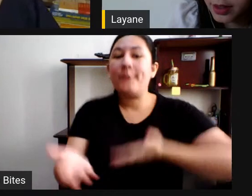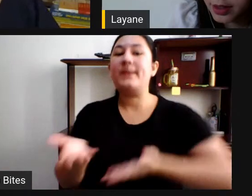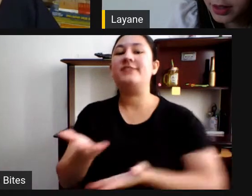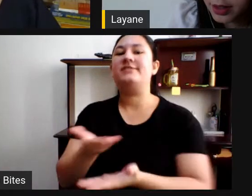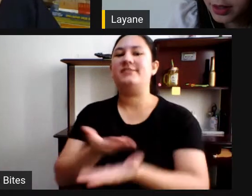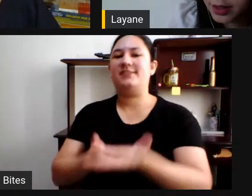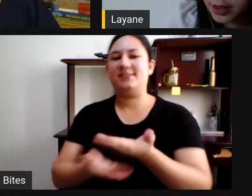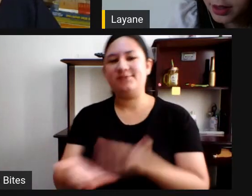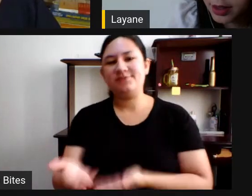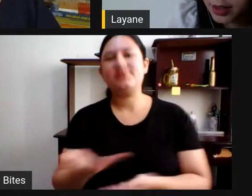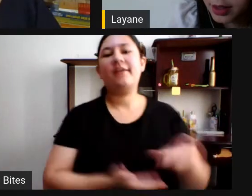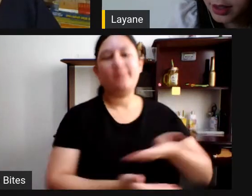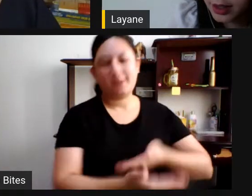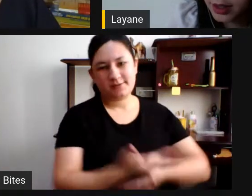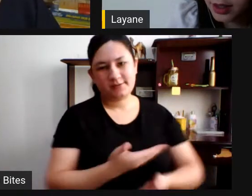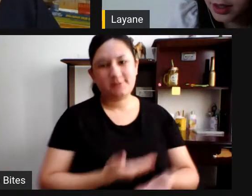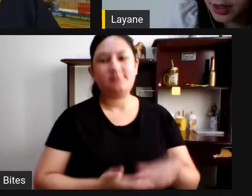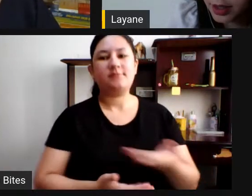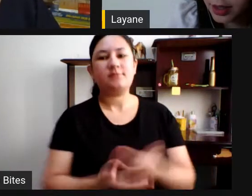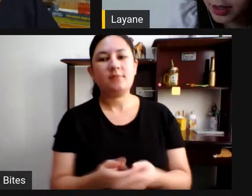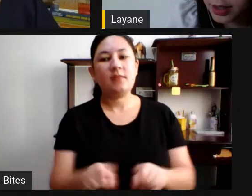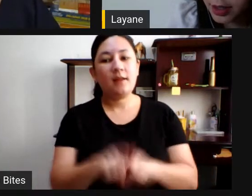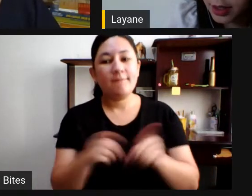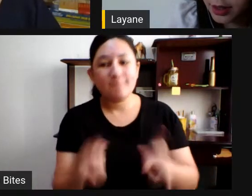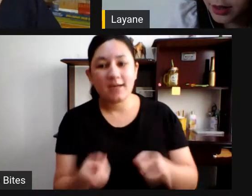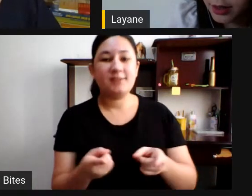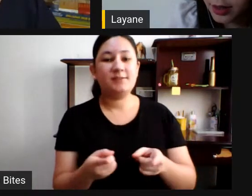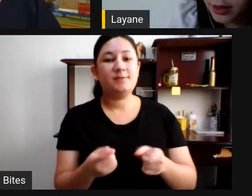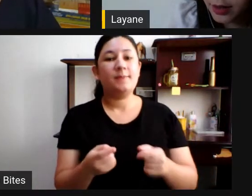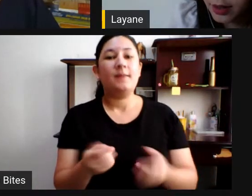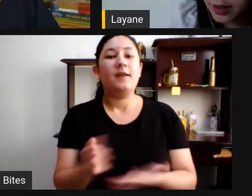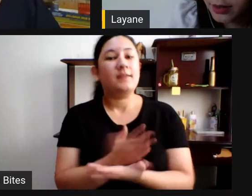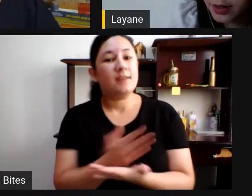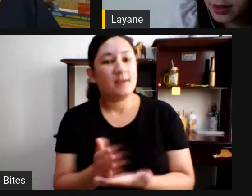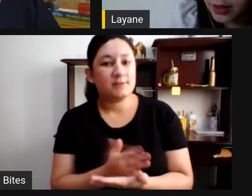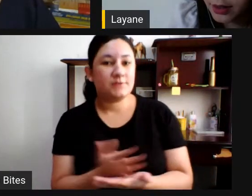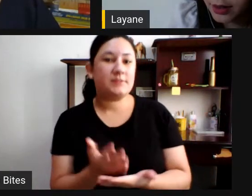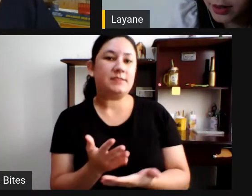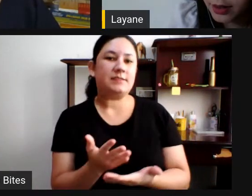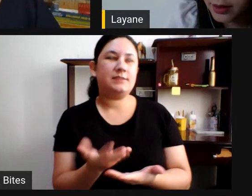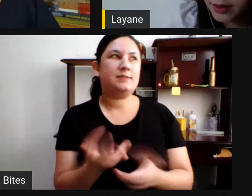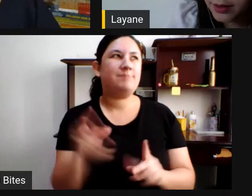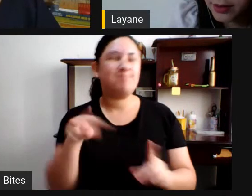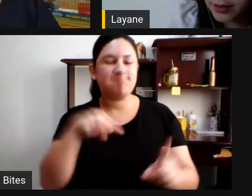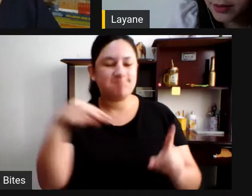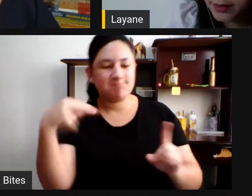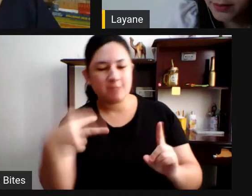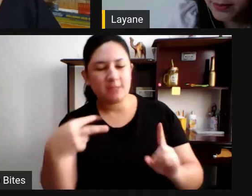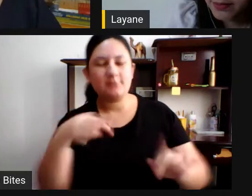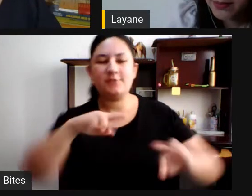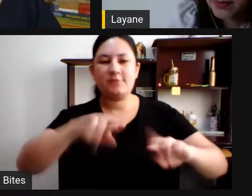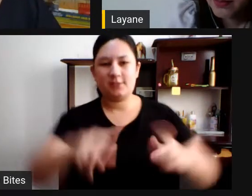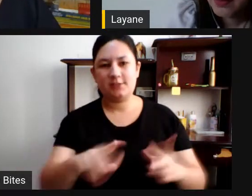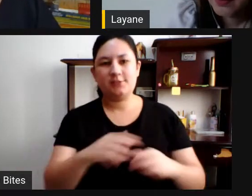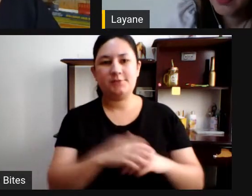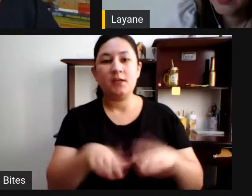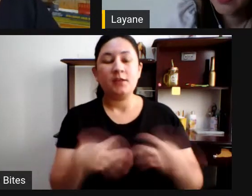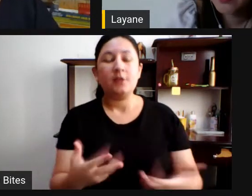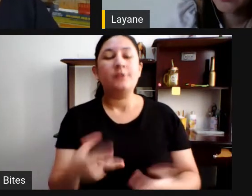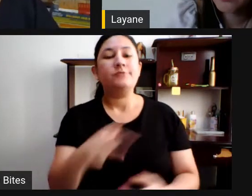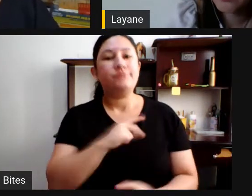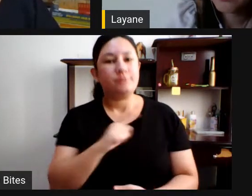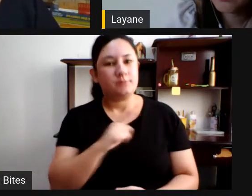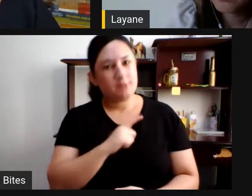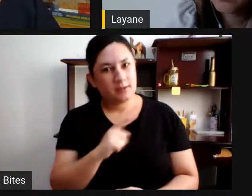entre si mas não se repete totalmente por outro lado além dessa experiência particular institucional de